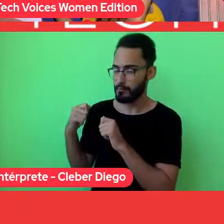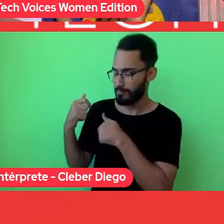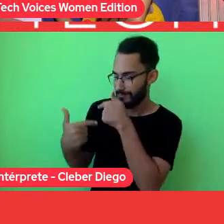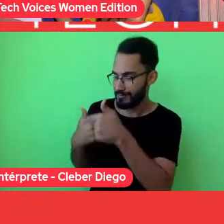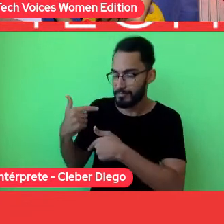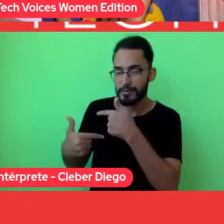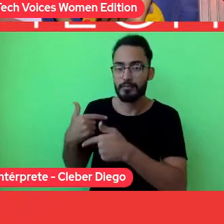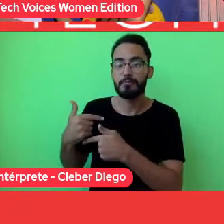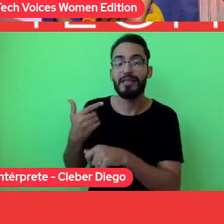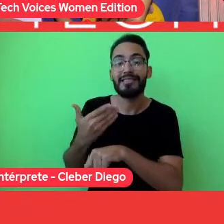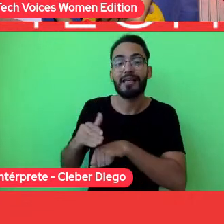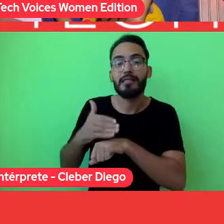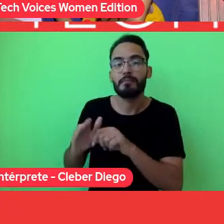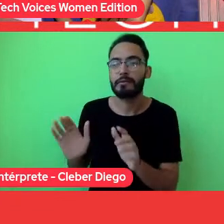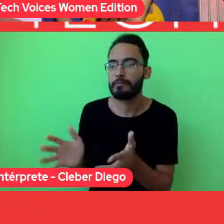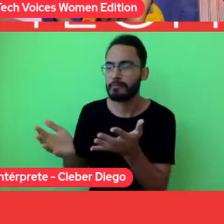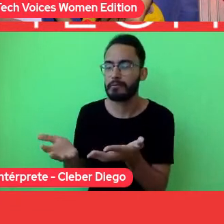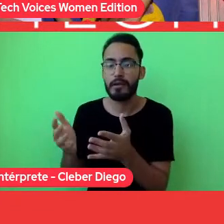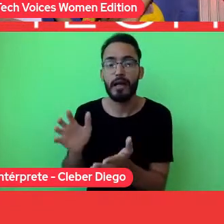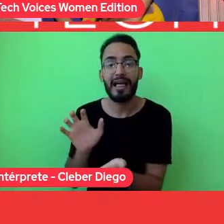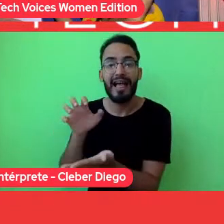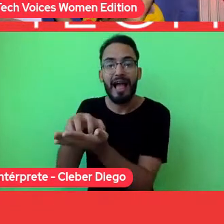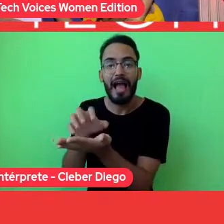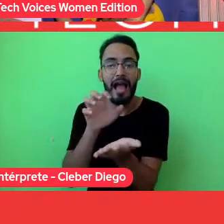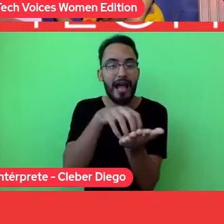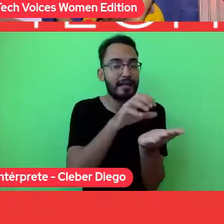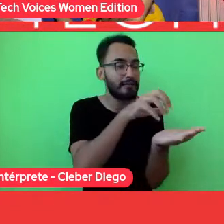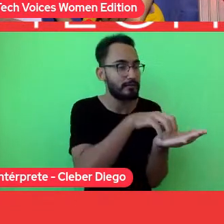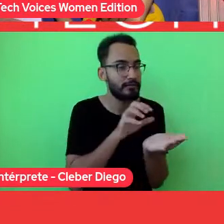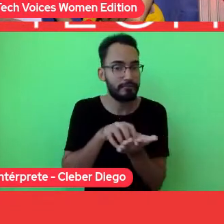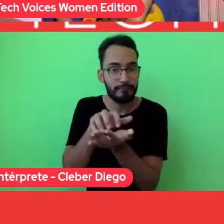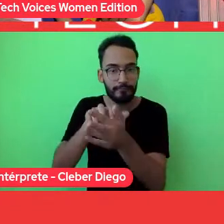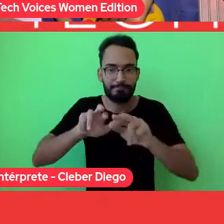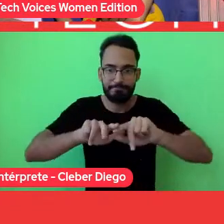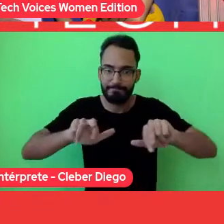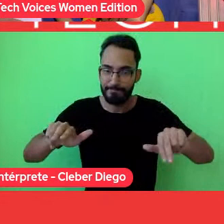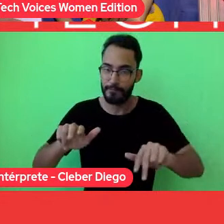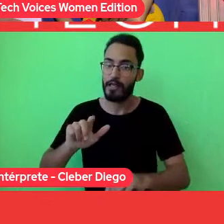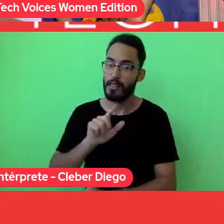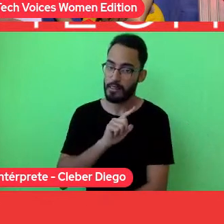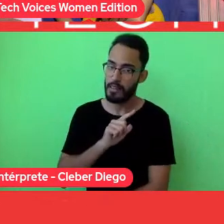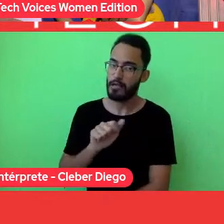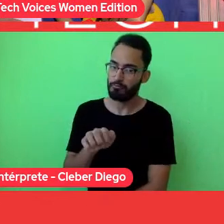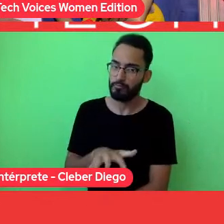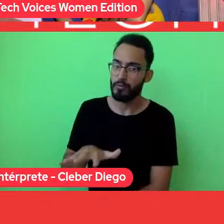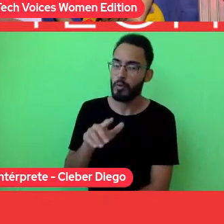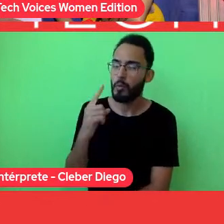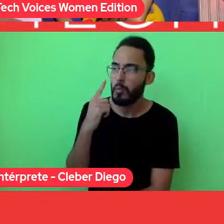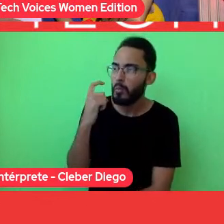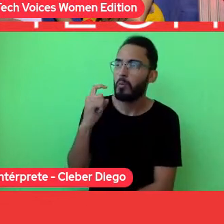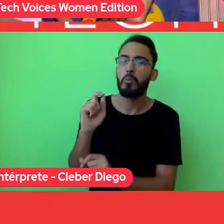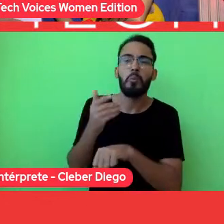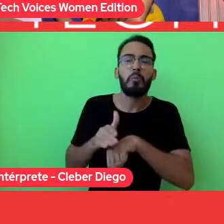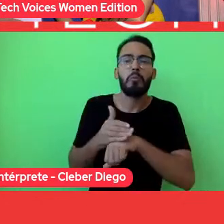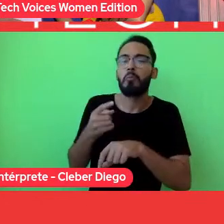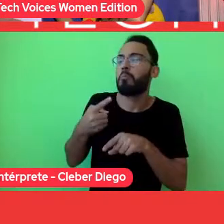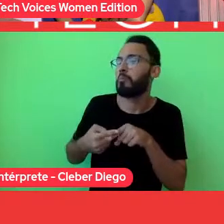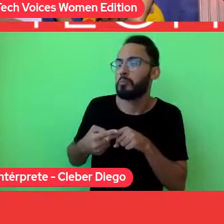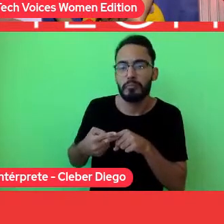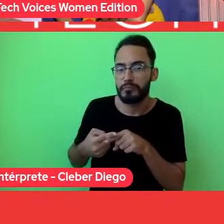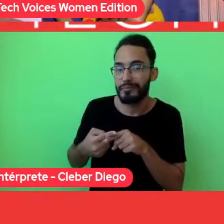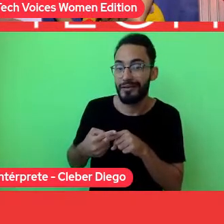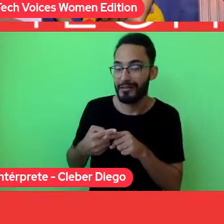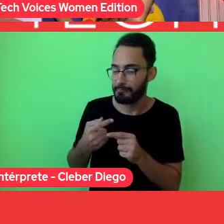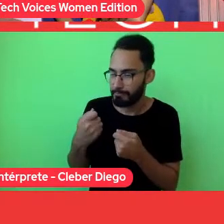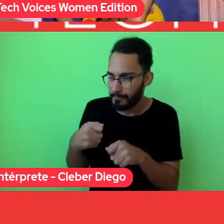né, em todas as áreas e unidades para os nossos hiring managers. E qual que é a ideia desse treinamento? É tratar um pouco a